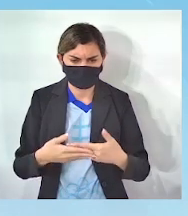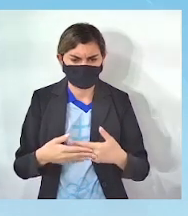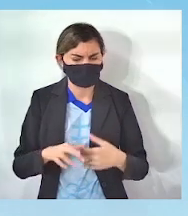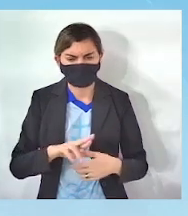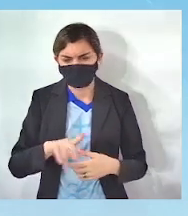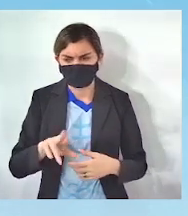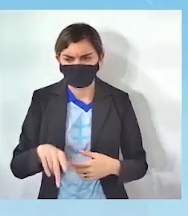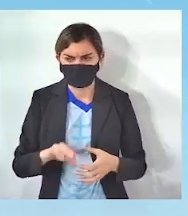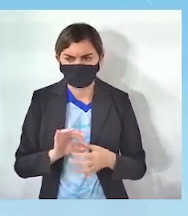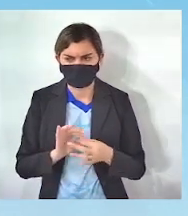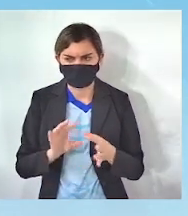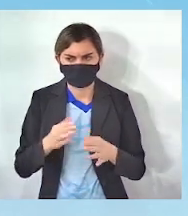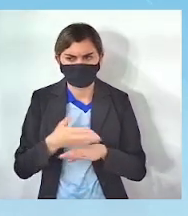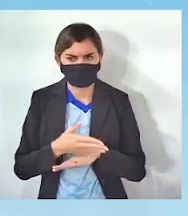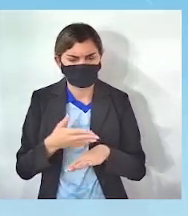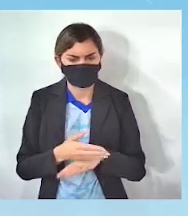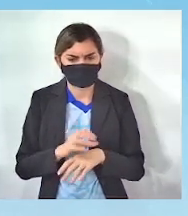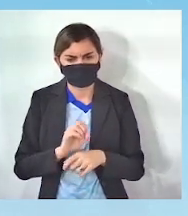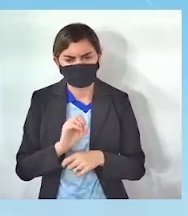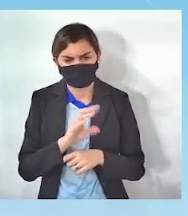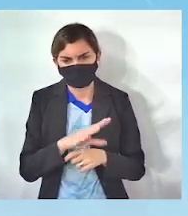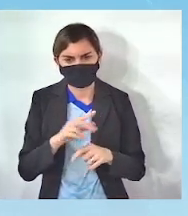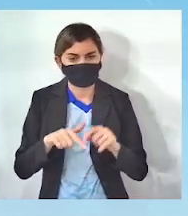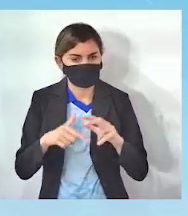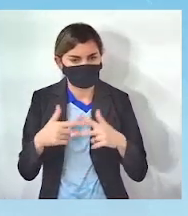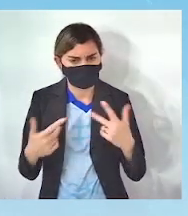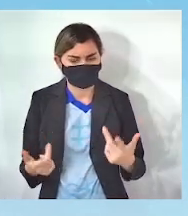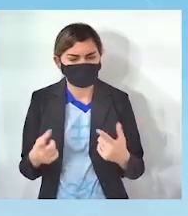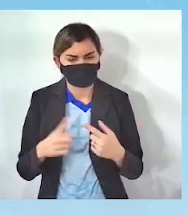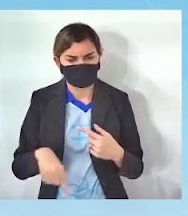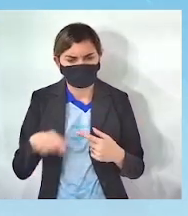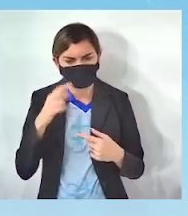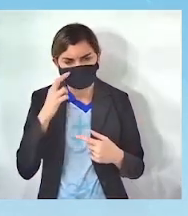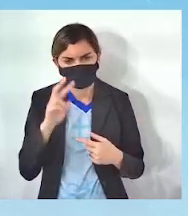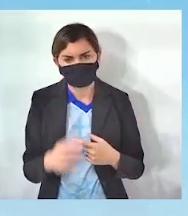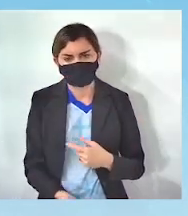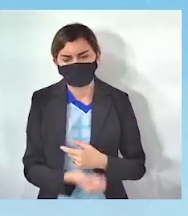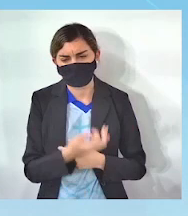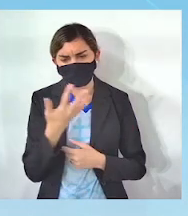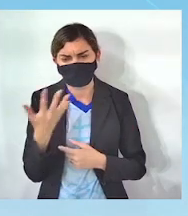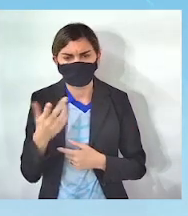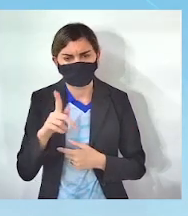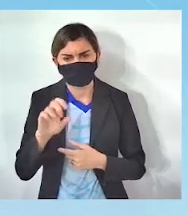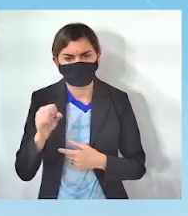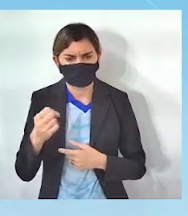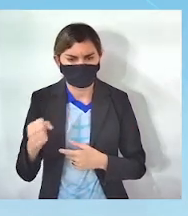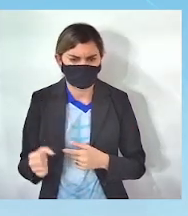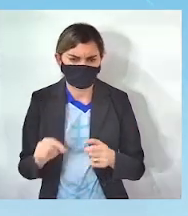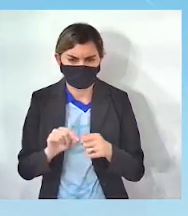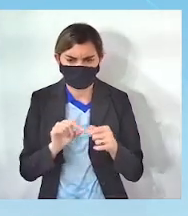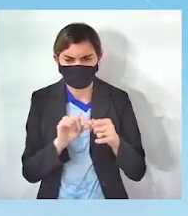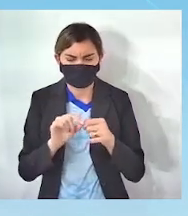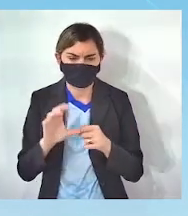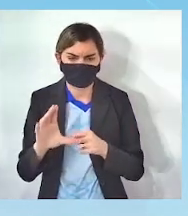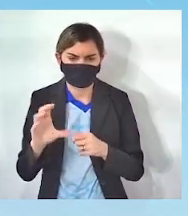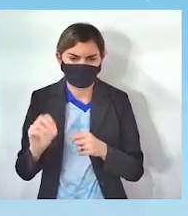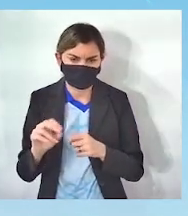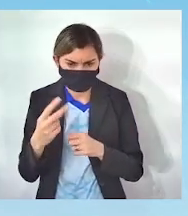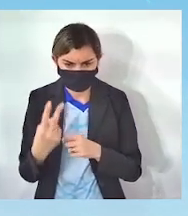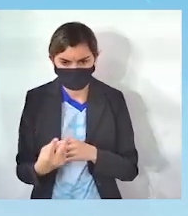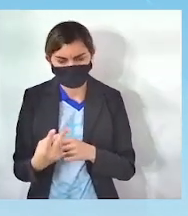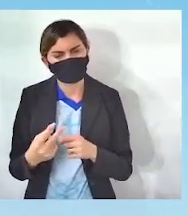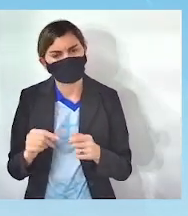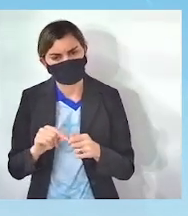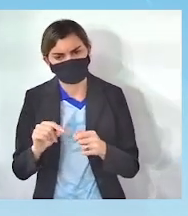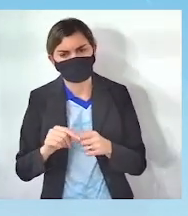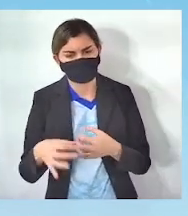não permitisse a entrada nem saída de matéria, a gente veria que a quantidade de gases formados, o CO2 e